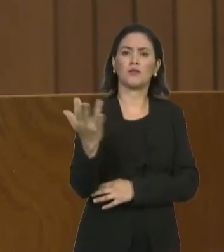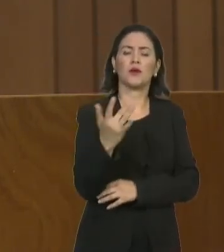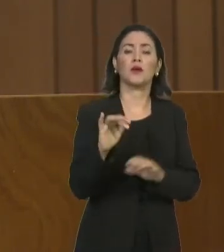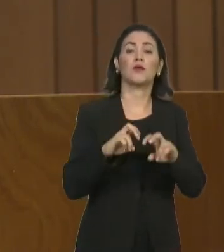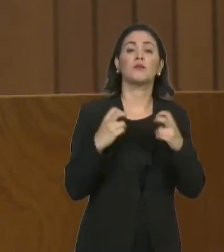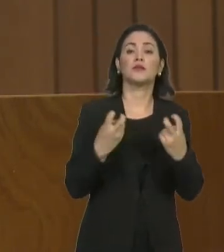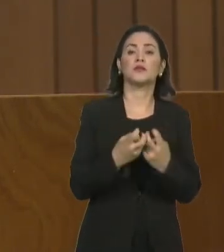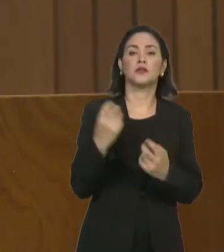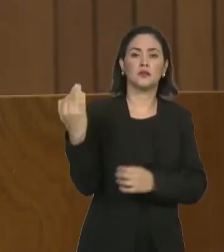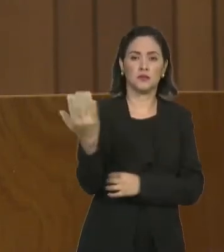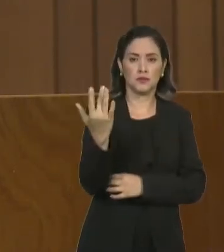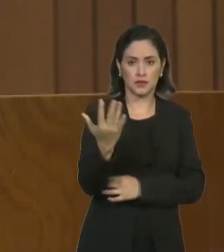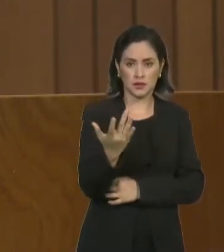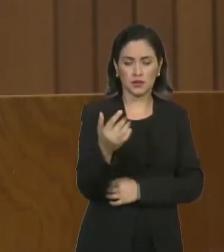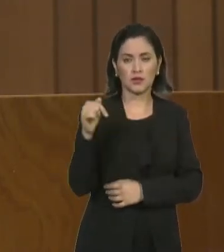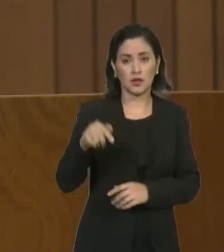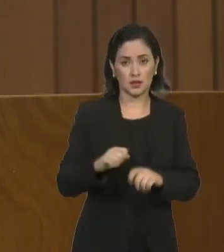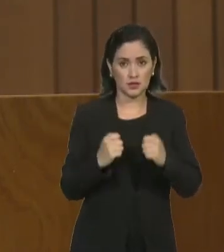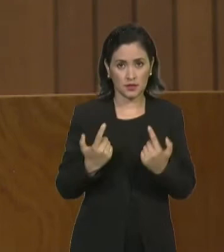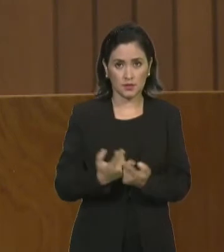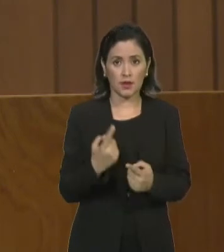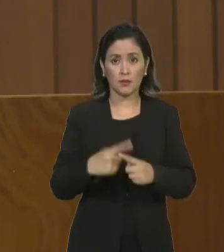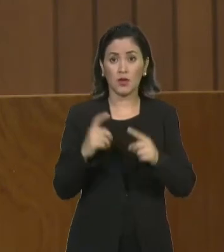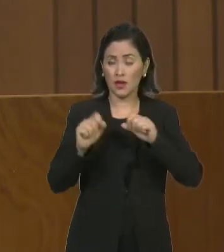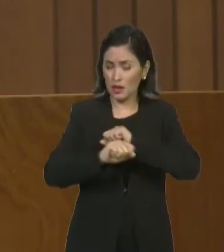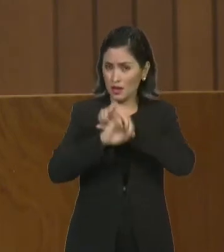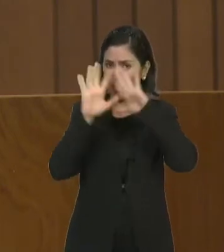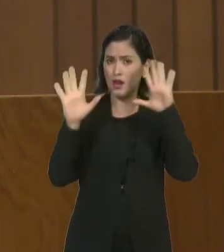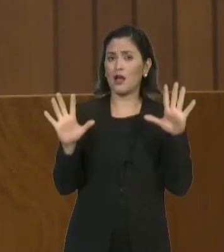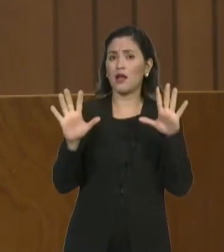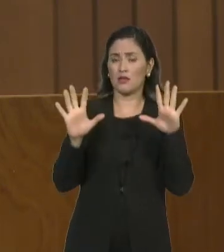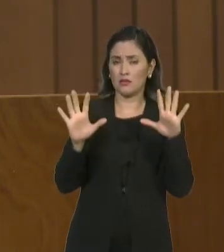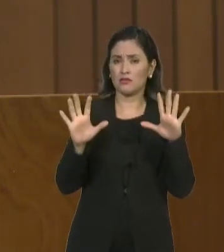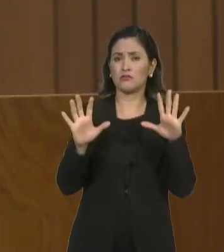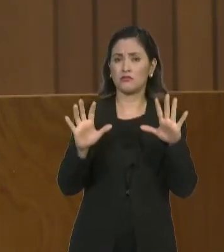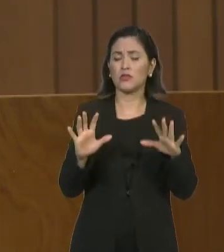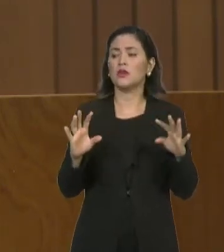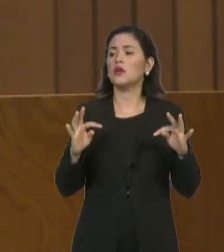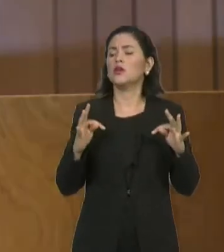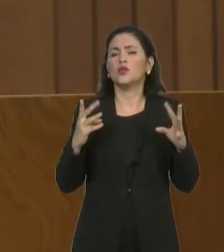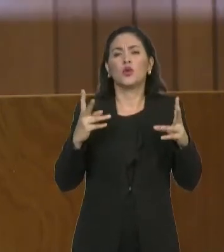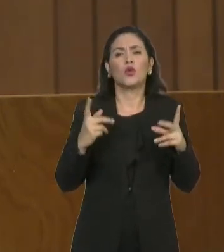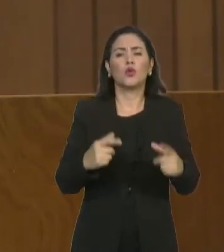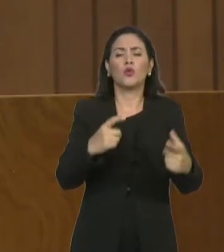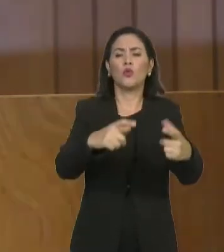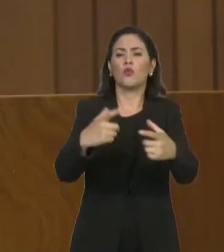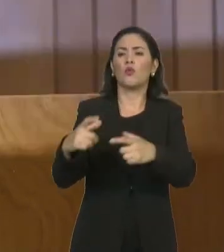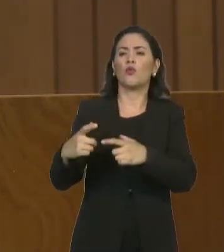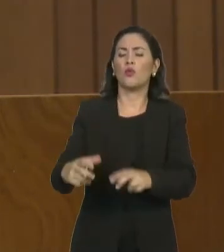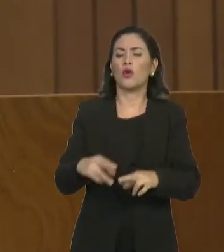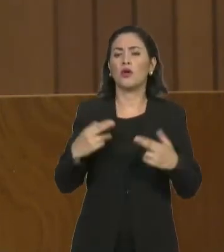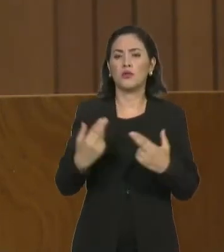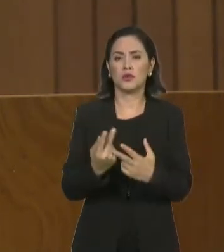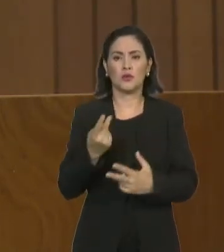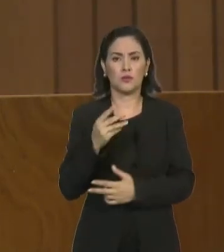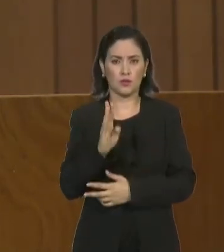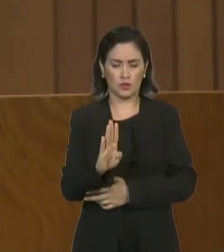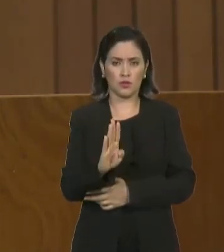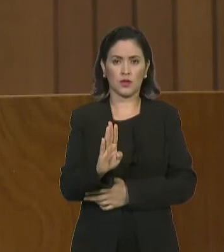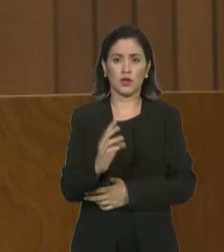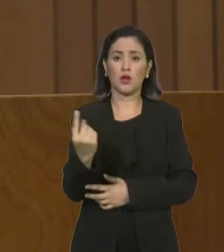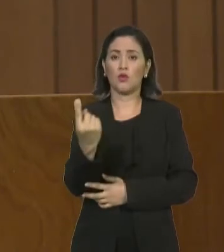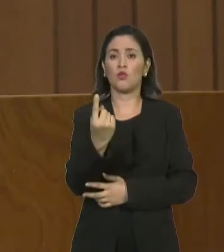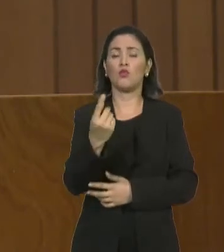casa de estar de forma transparente chegando a todos os iguais através das audiências públicas que a única forma